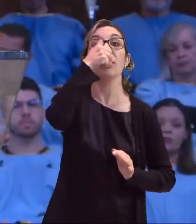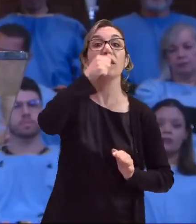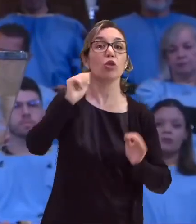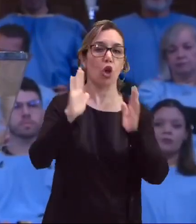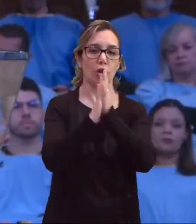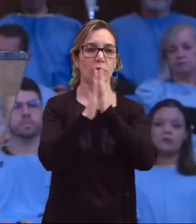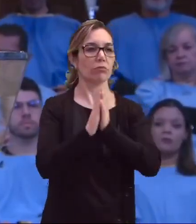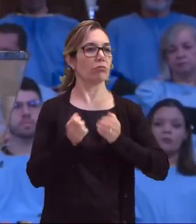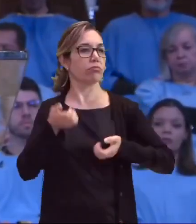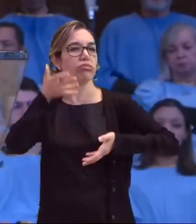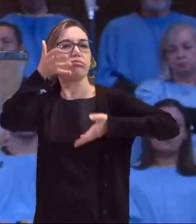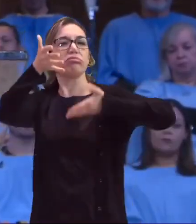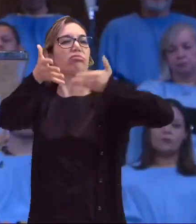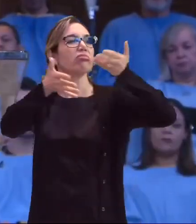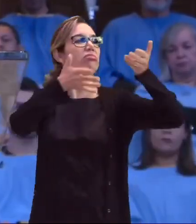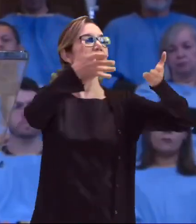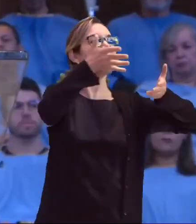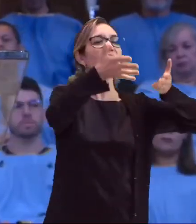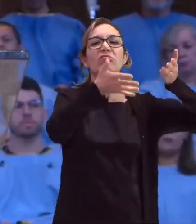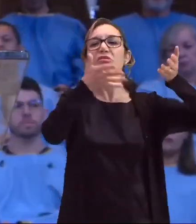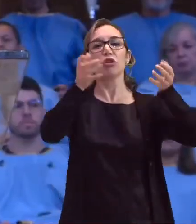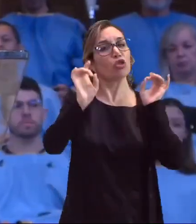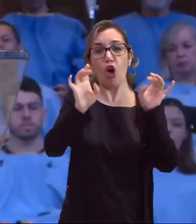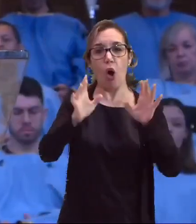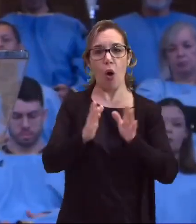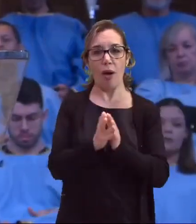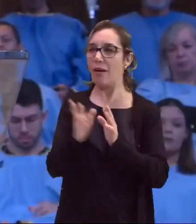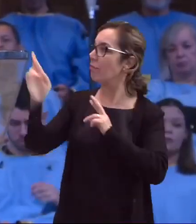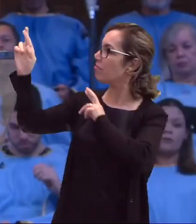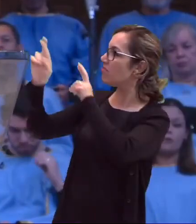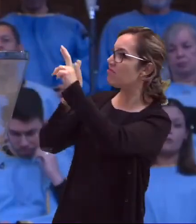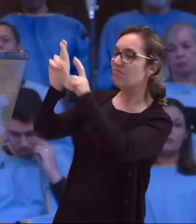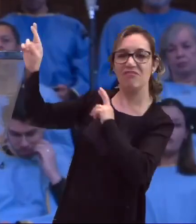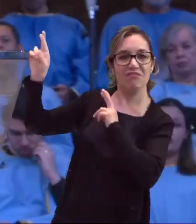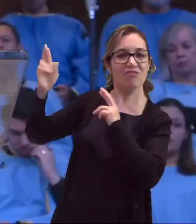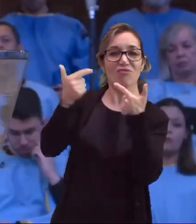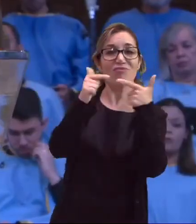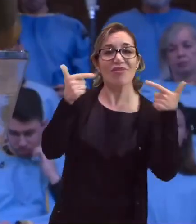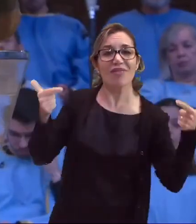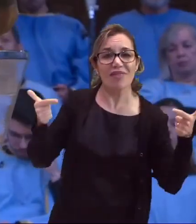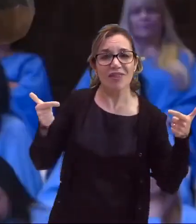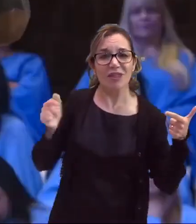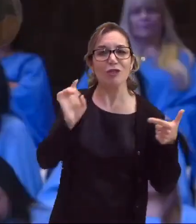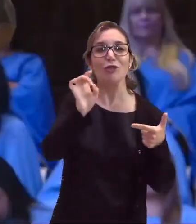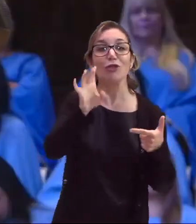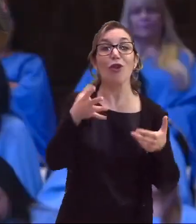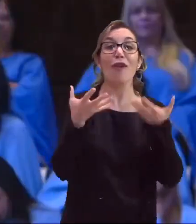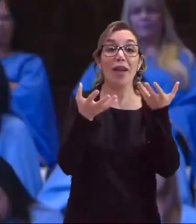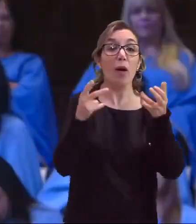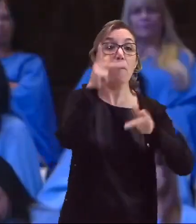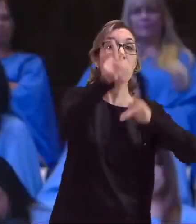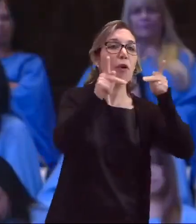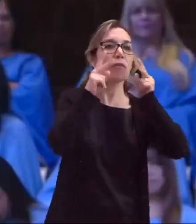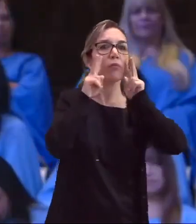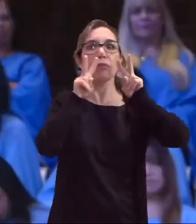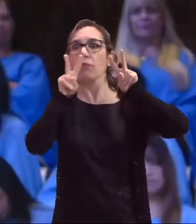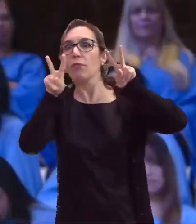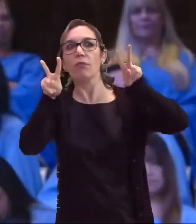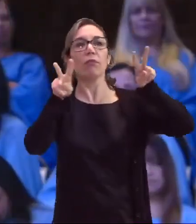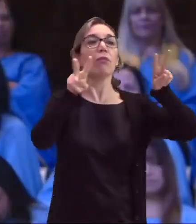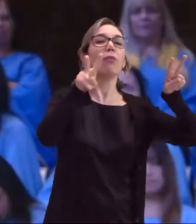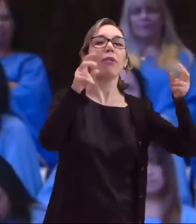não a desejavam intimidade com Deus Eles simplesmente queriam ser notados